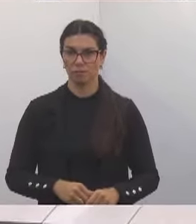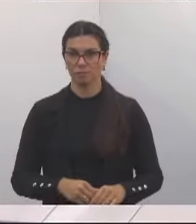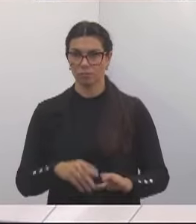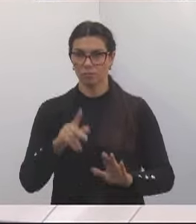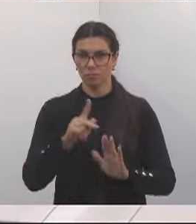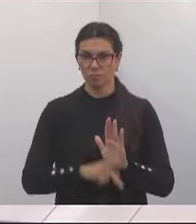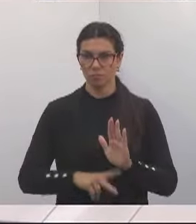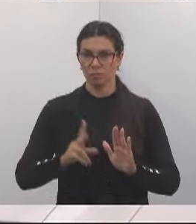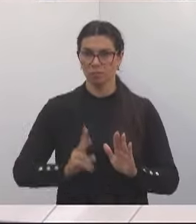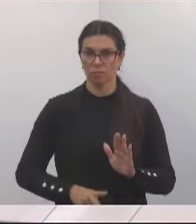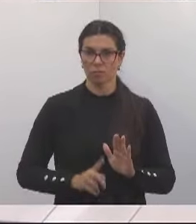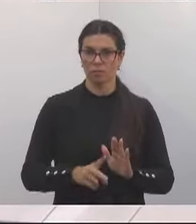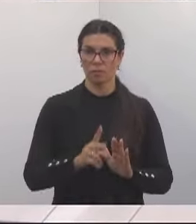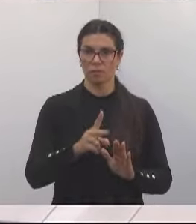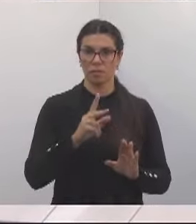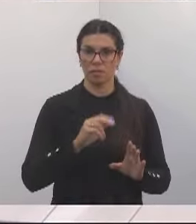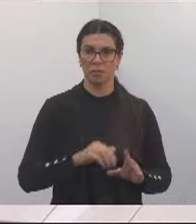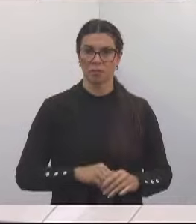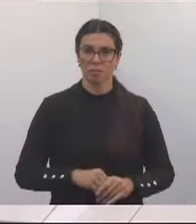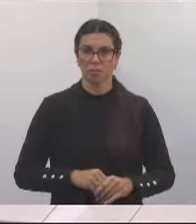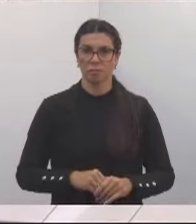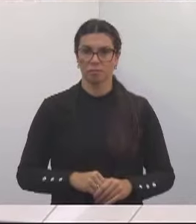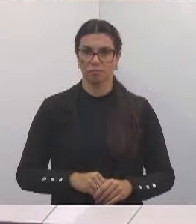Projeto continua em discussão.